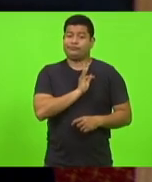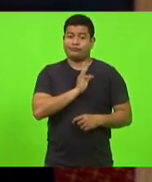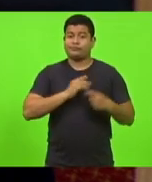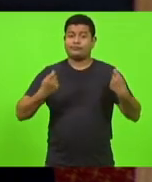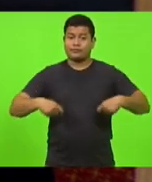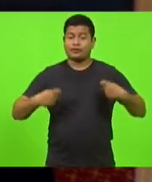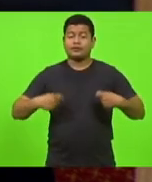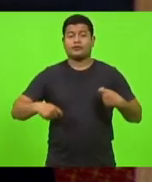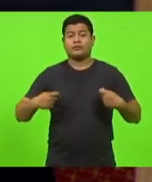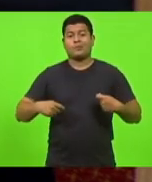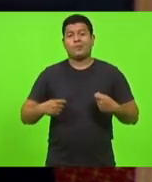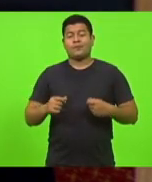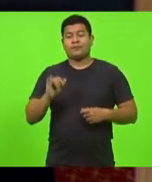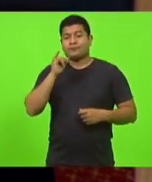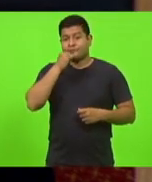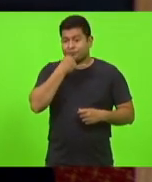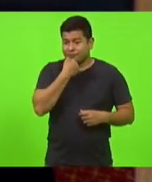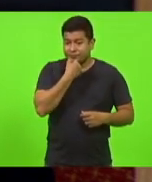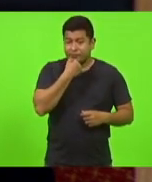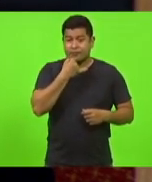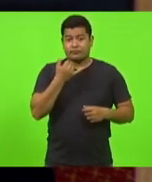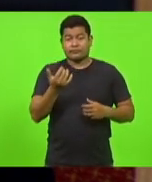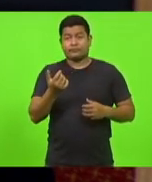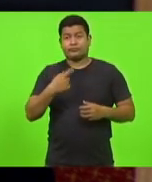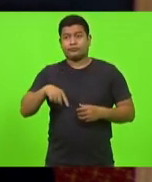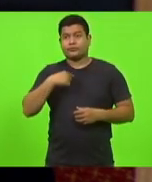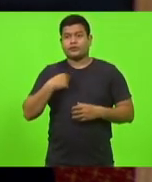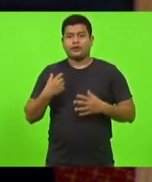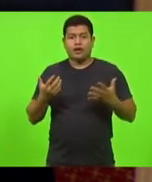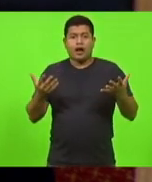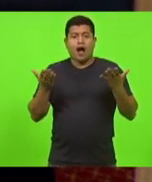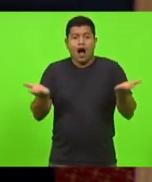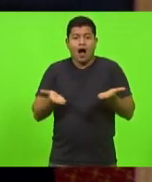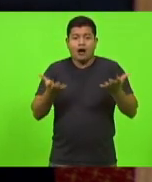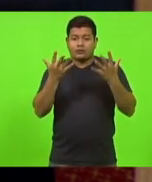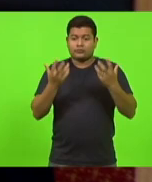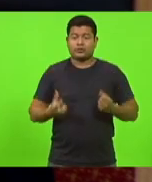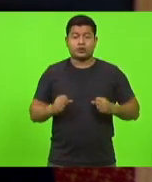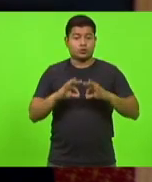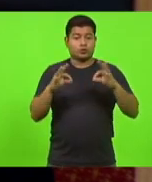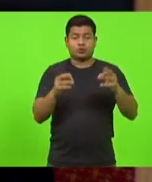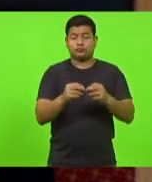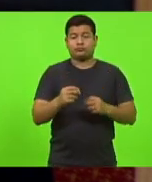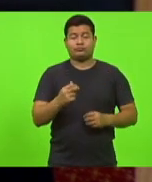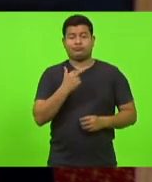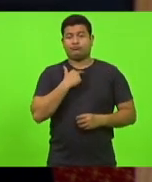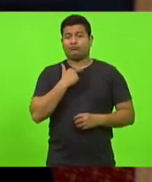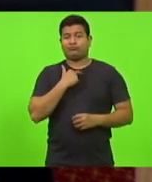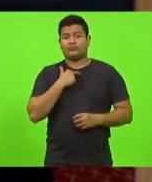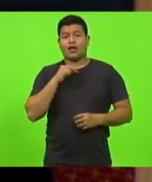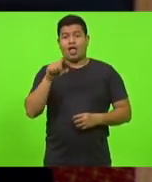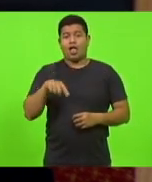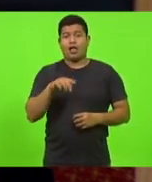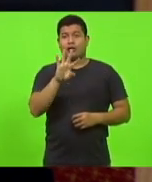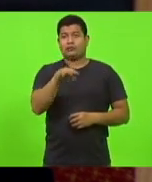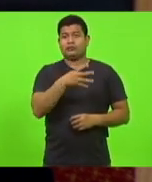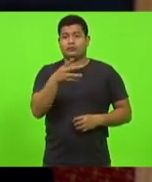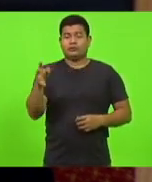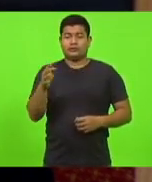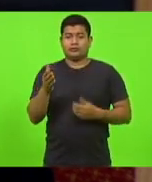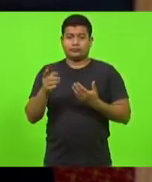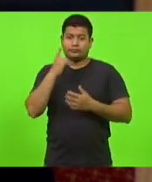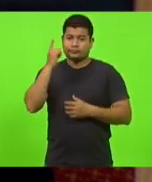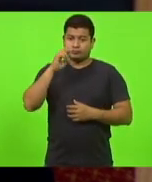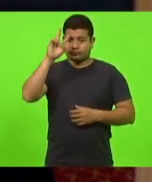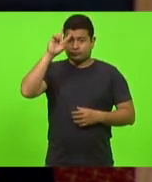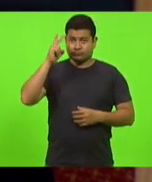que, infelizmente, não dá para que a gente as acolha na integralidade agora. É o caso da tabela. O deputado Milton Albus falou